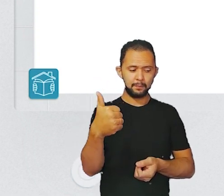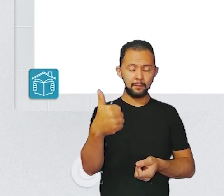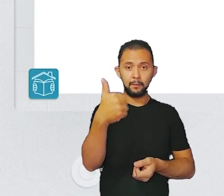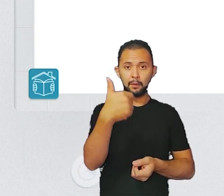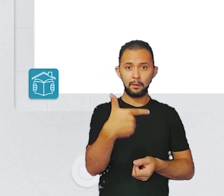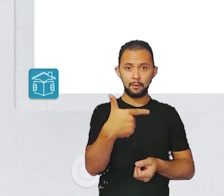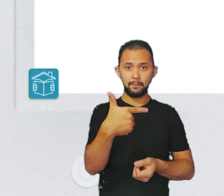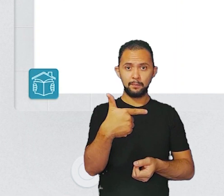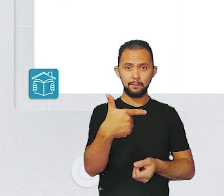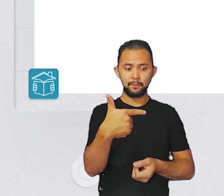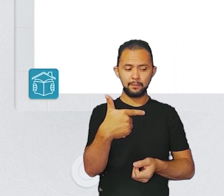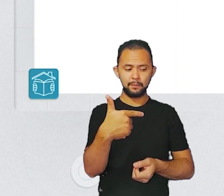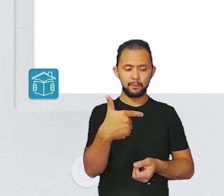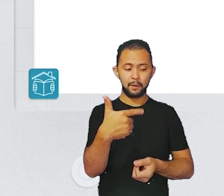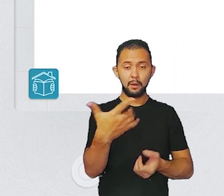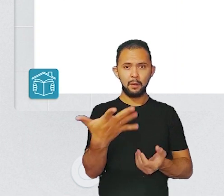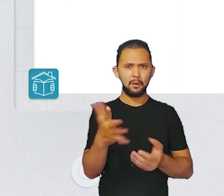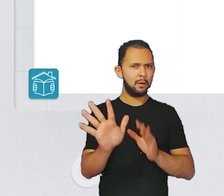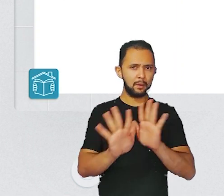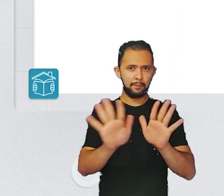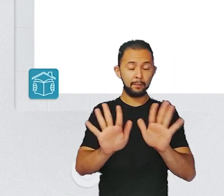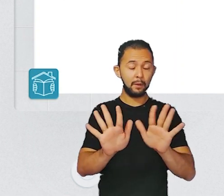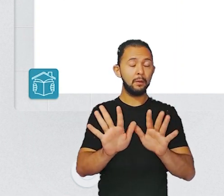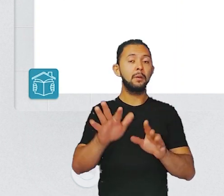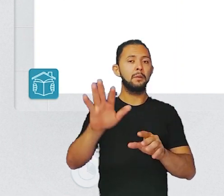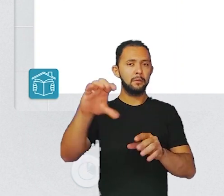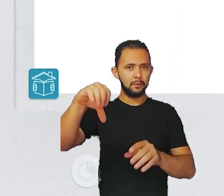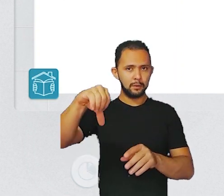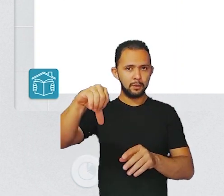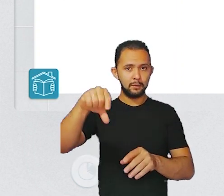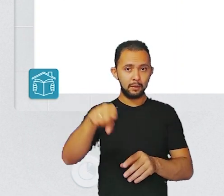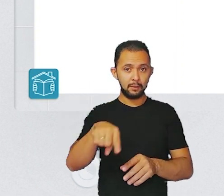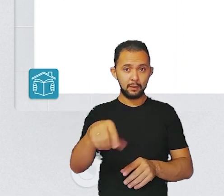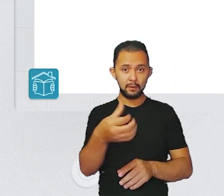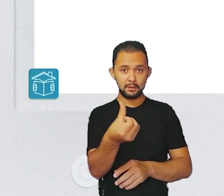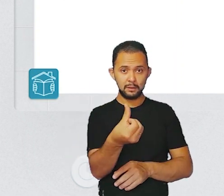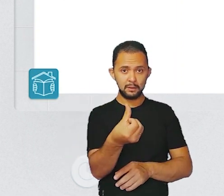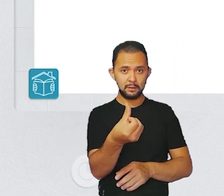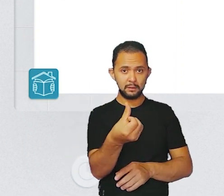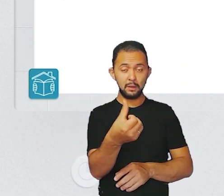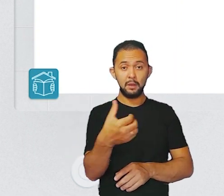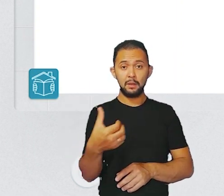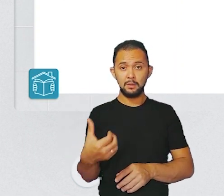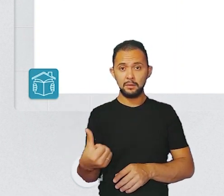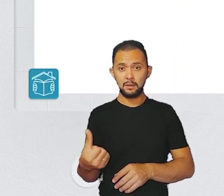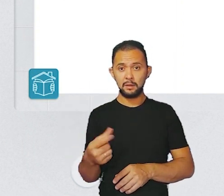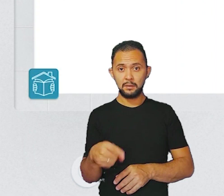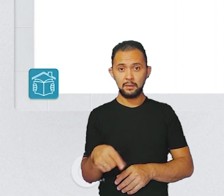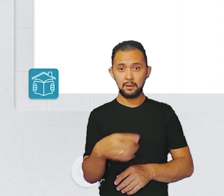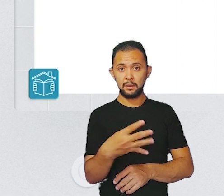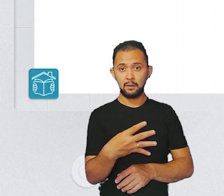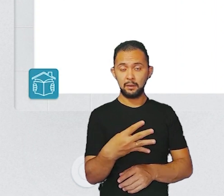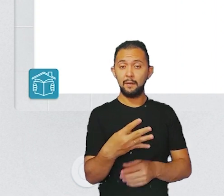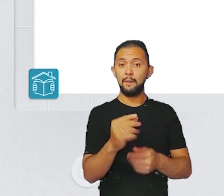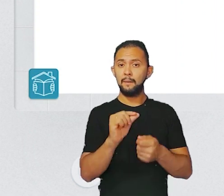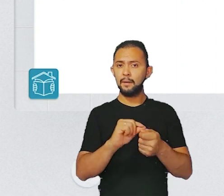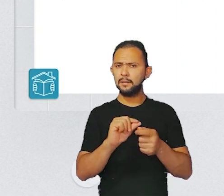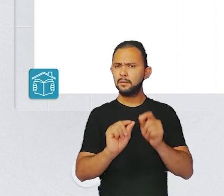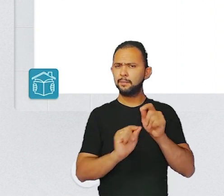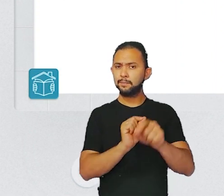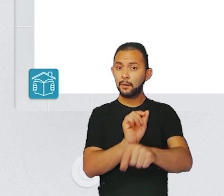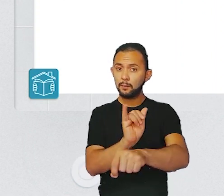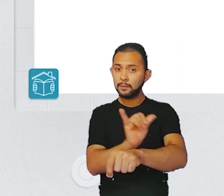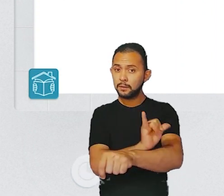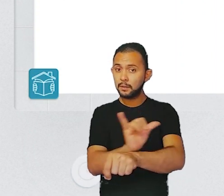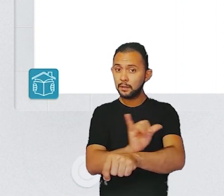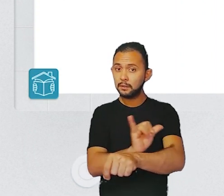é o seguinte, vamos colocar logo 9,6. 9,6 e o 6,4. Nós vamos usar uma estratégiazinha. O